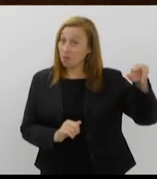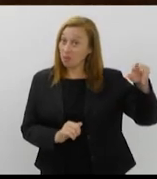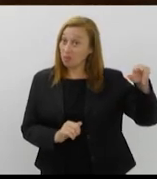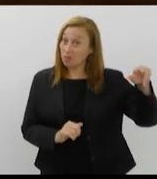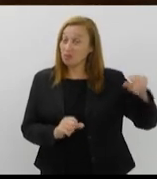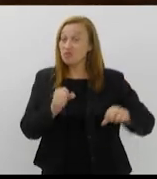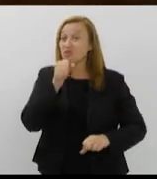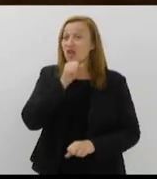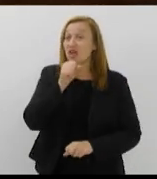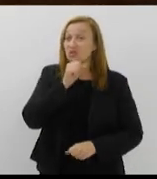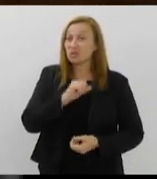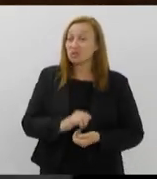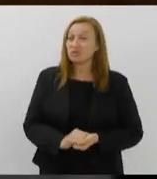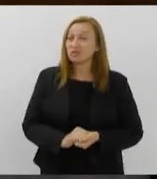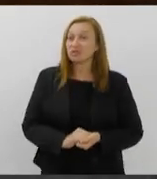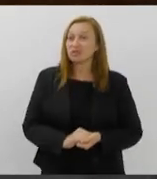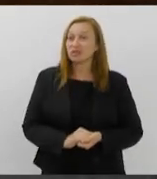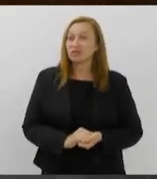mais velho...